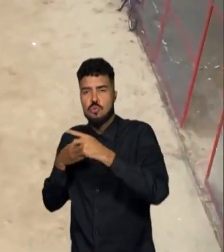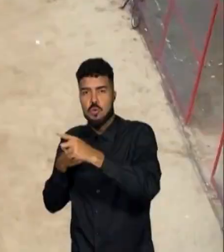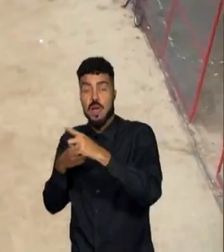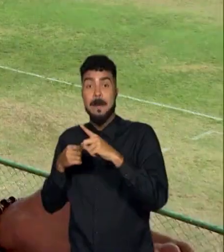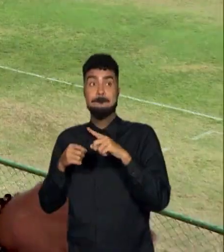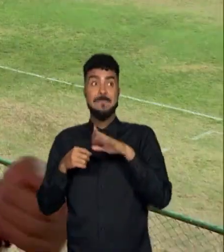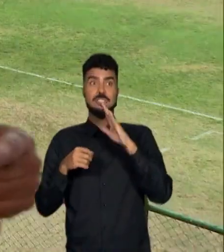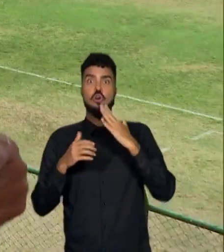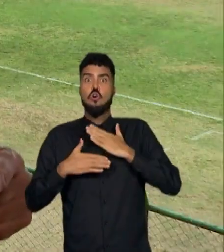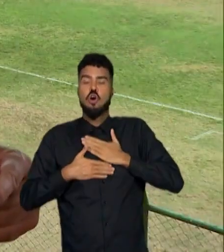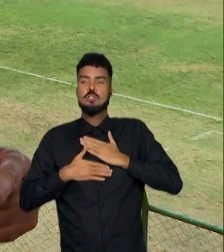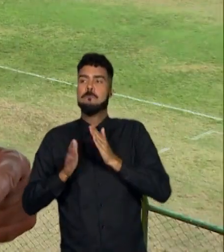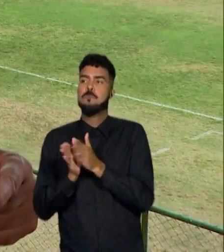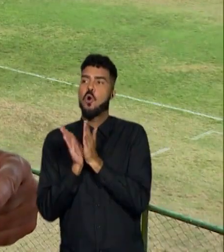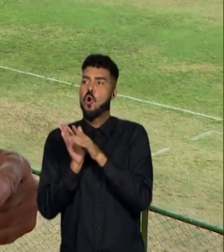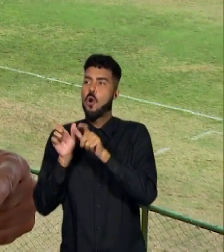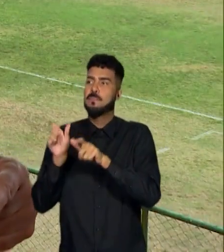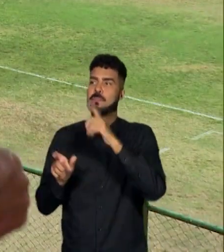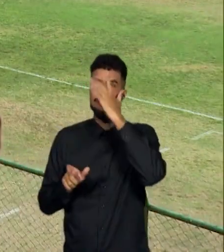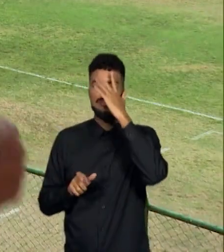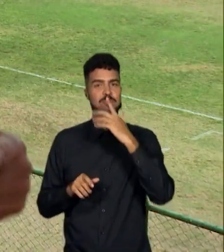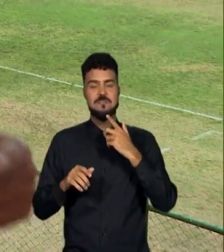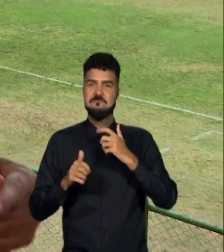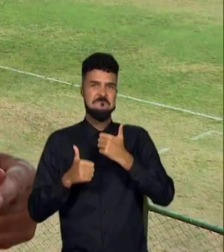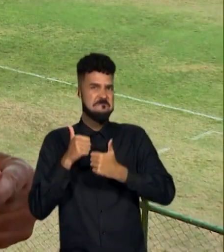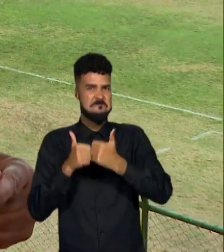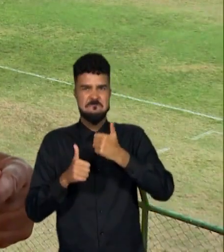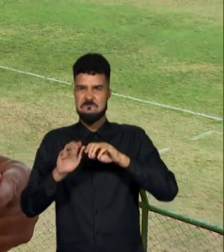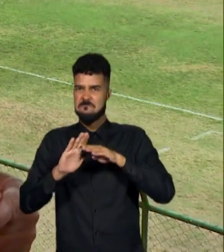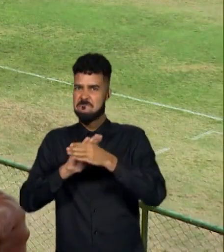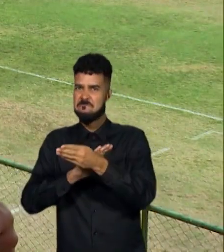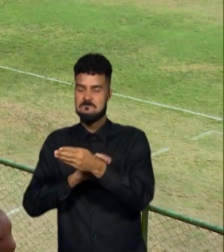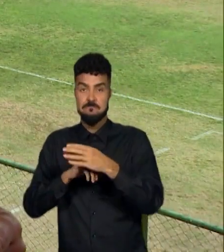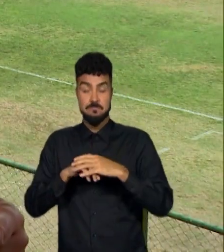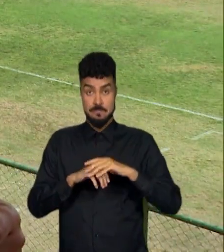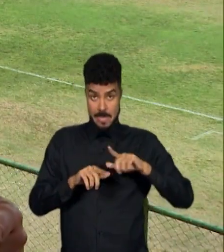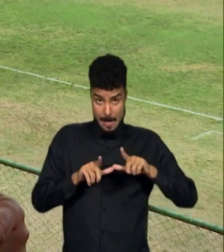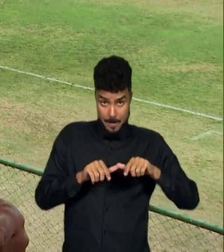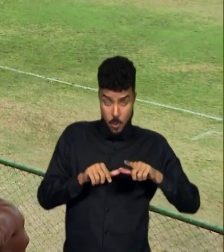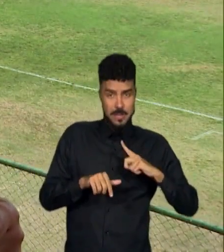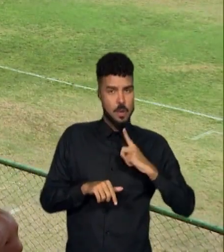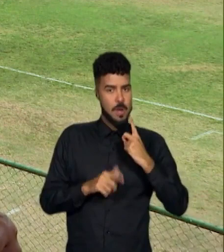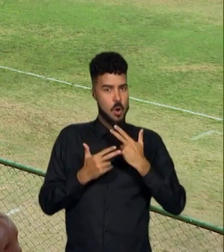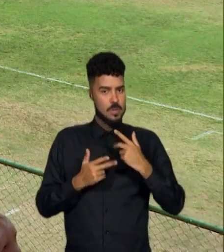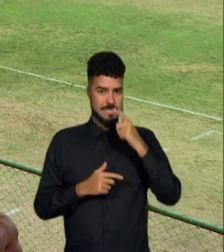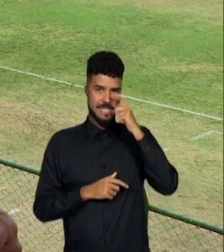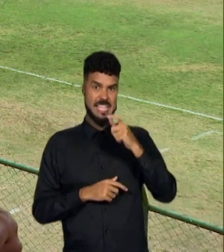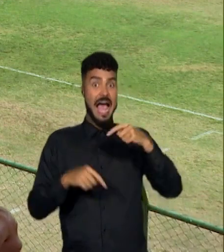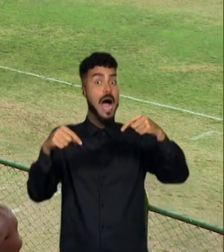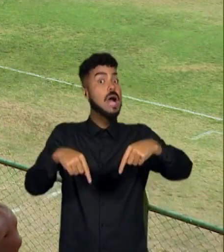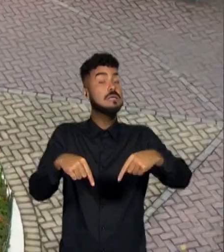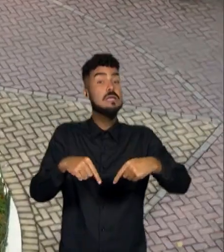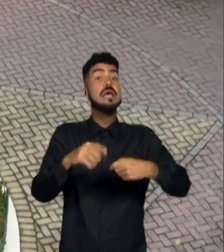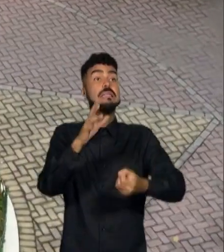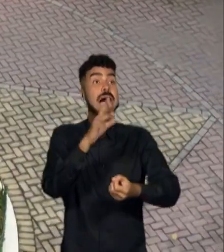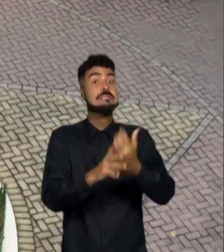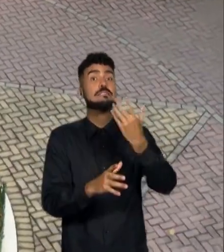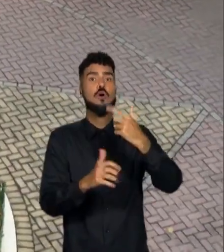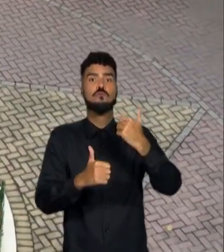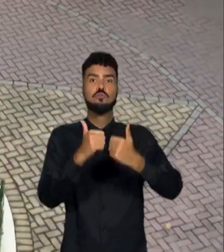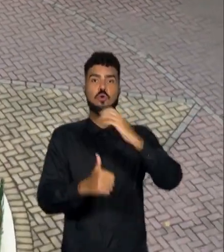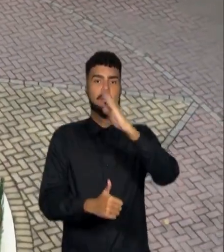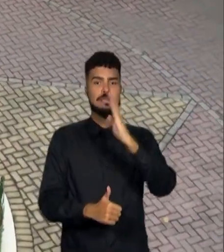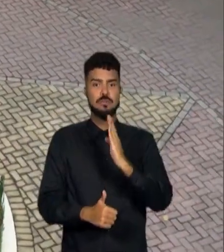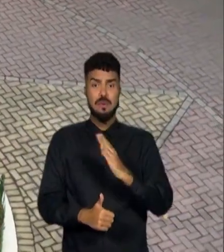pobres. E o Bangu tem uma coisa muito interessante também. Aqui nasceu o futebol no Brasil, que a